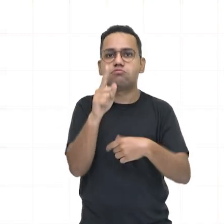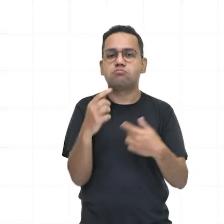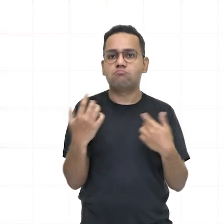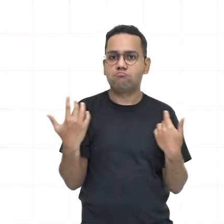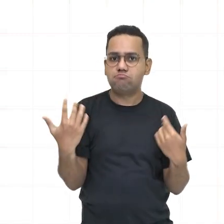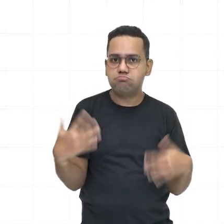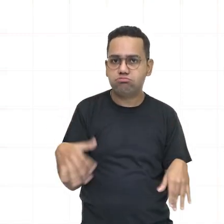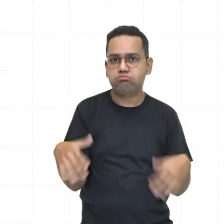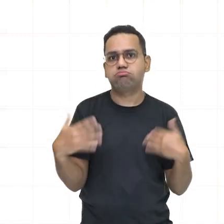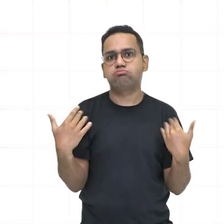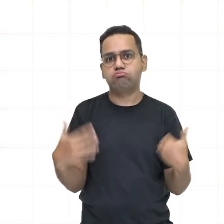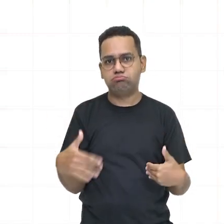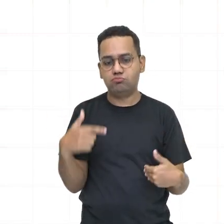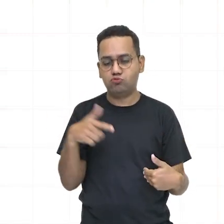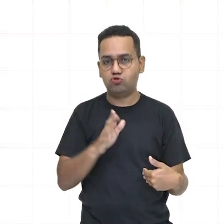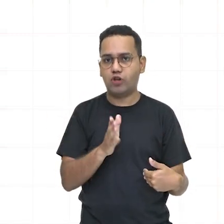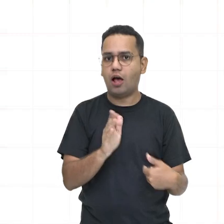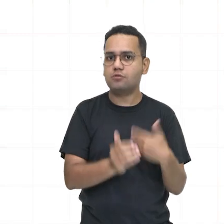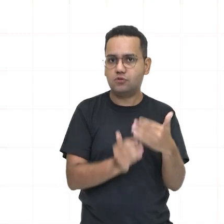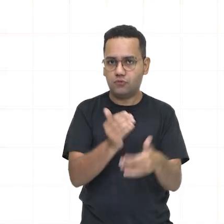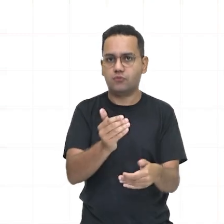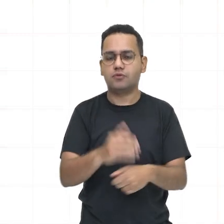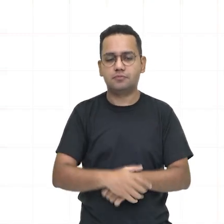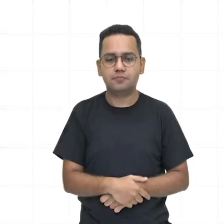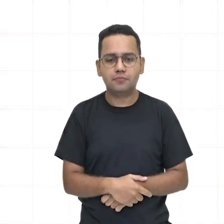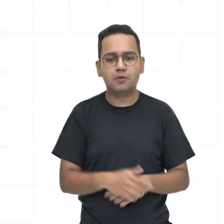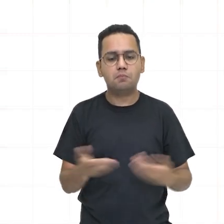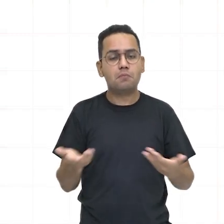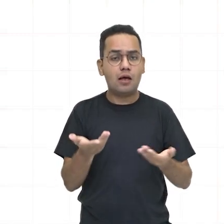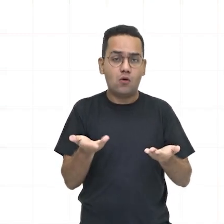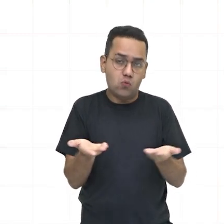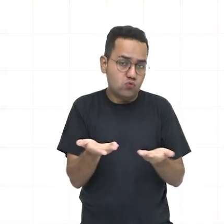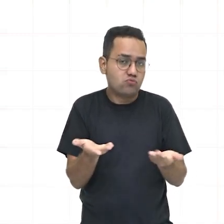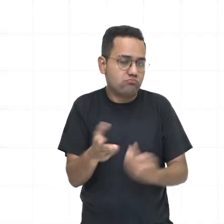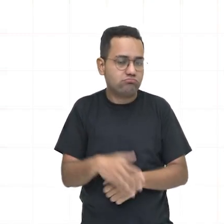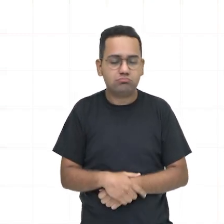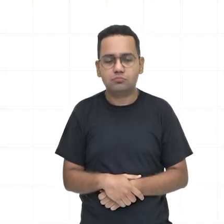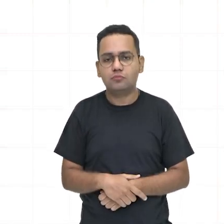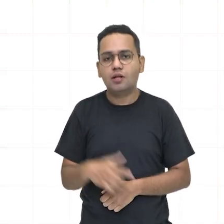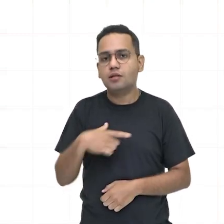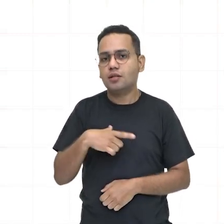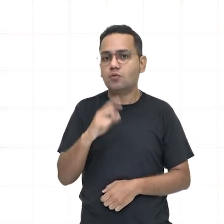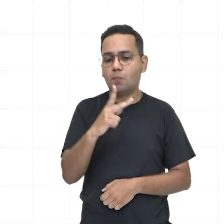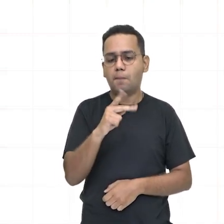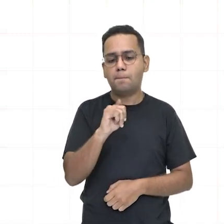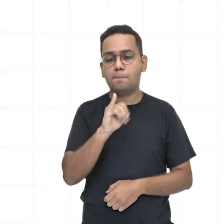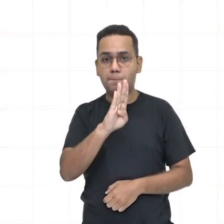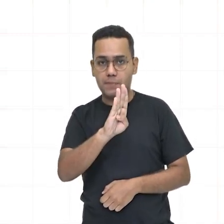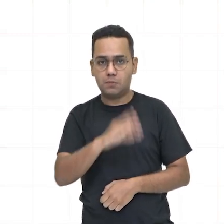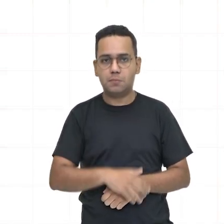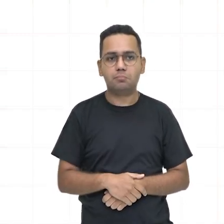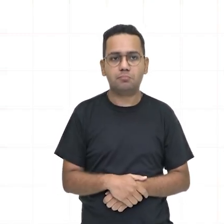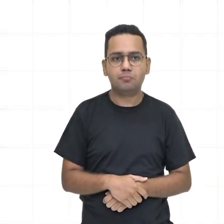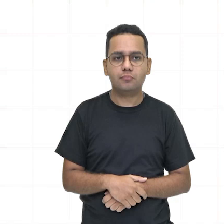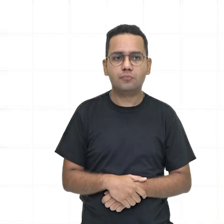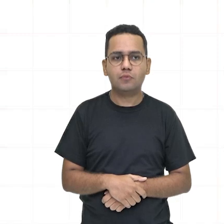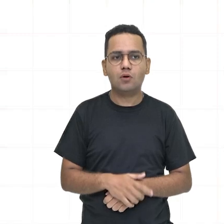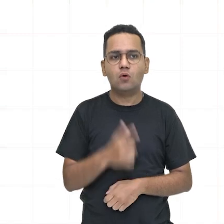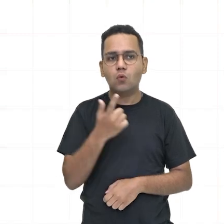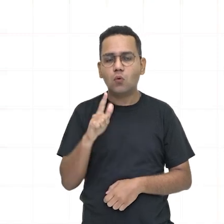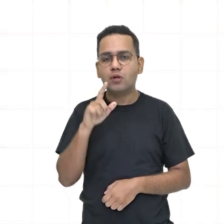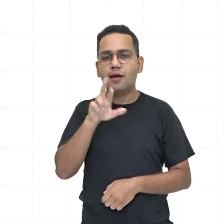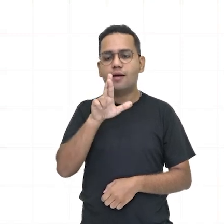fala em desenvolvimento econômico, nós pensamos nos dias de hoje, pensamos em produto interno bruto, né? Pensamos em renda per